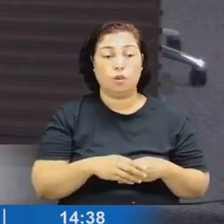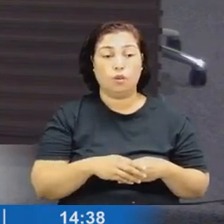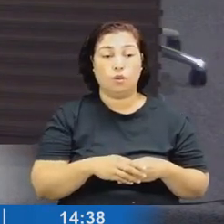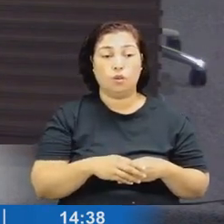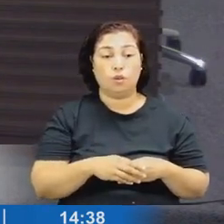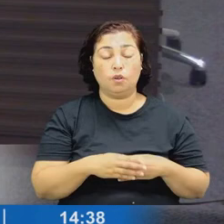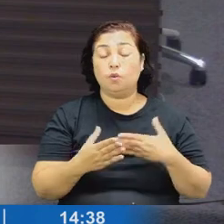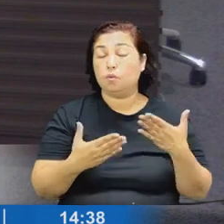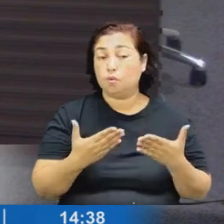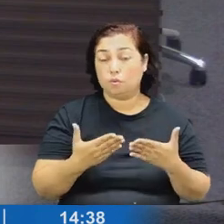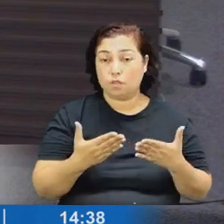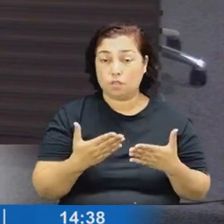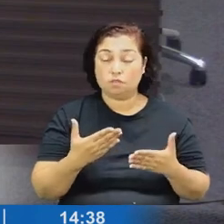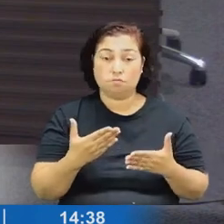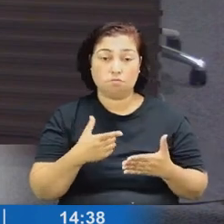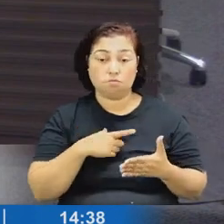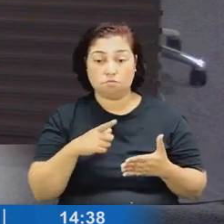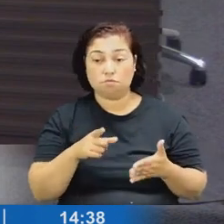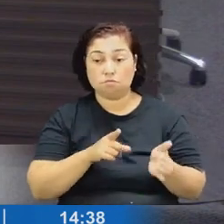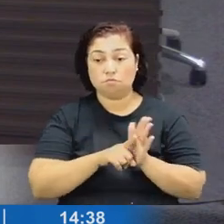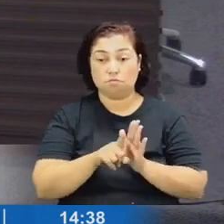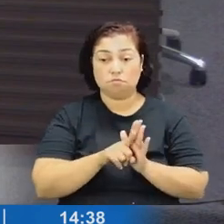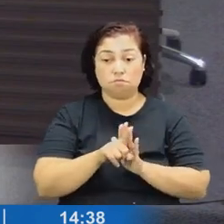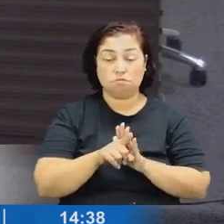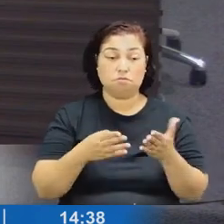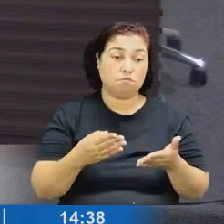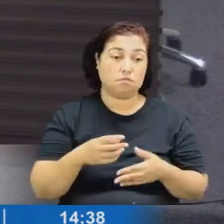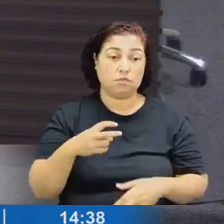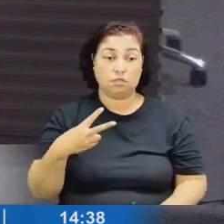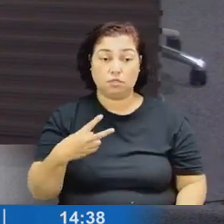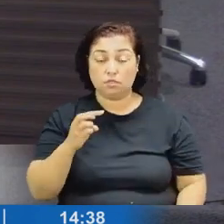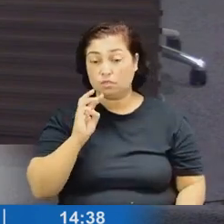Ah botei sei lá botou